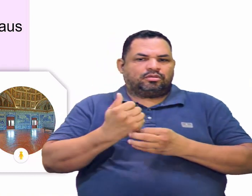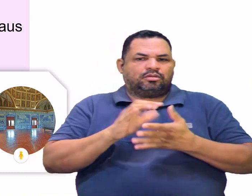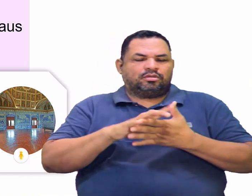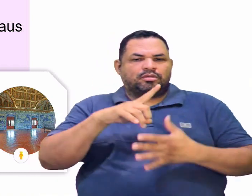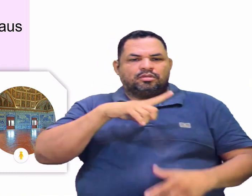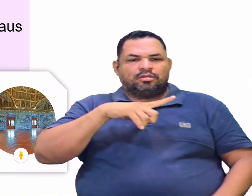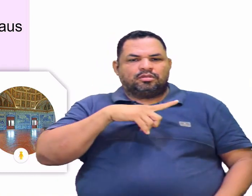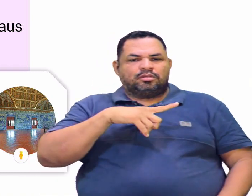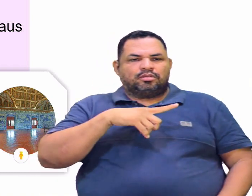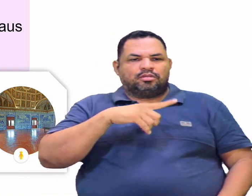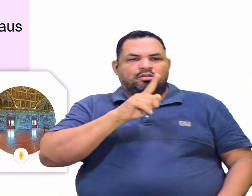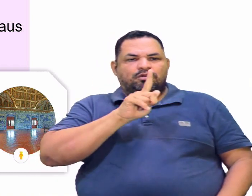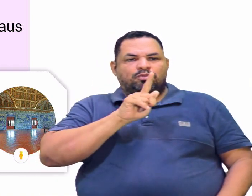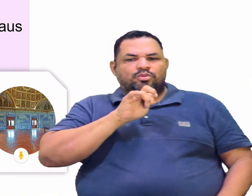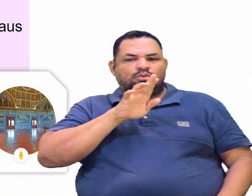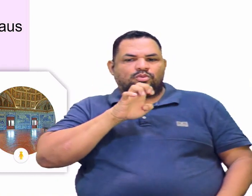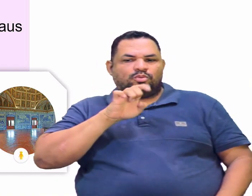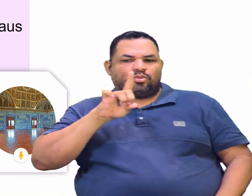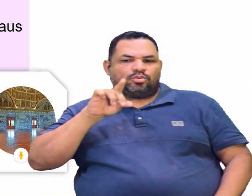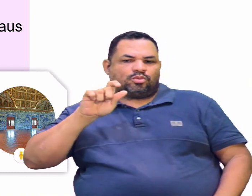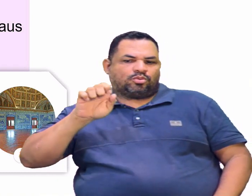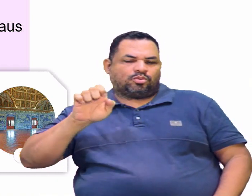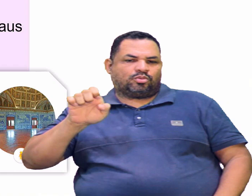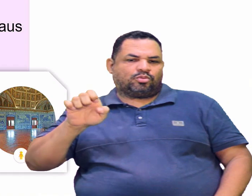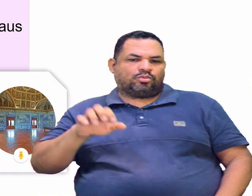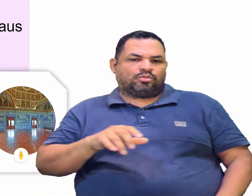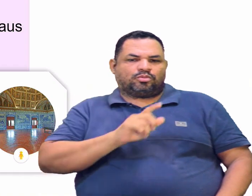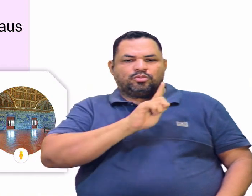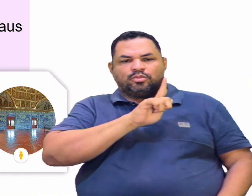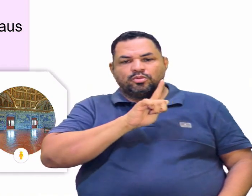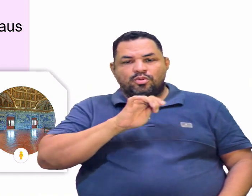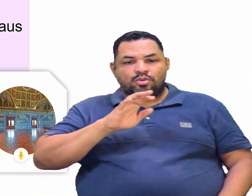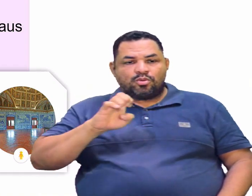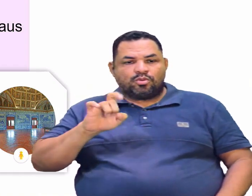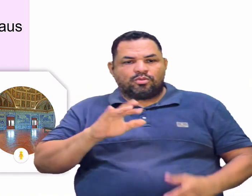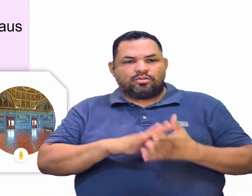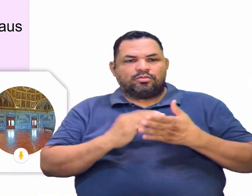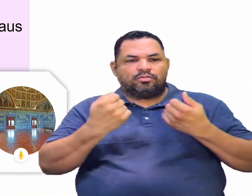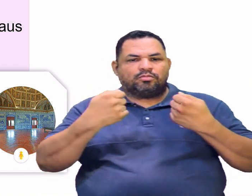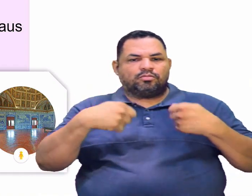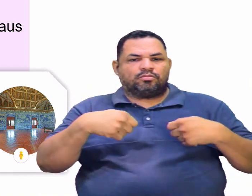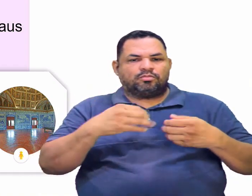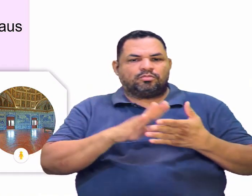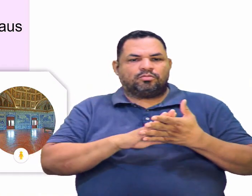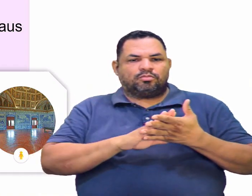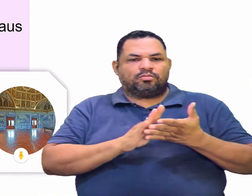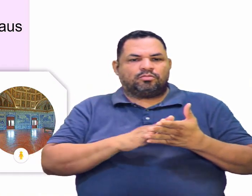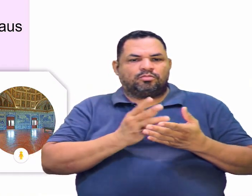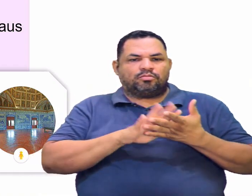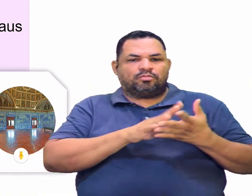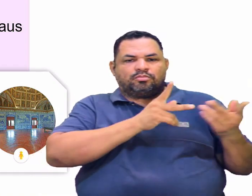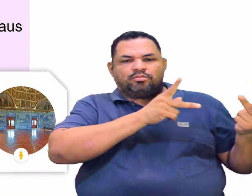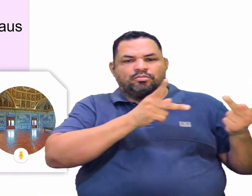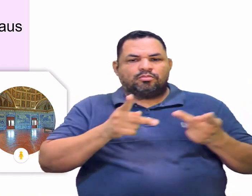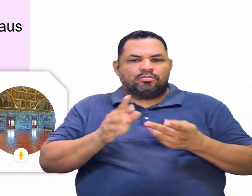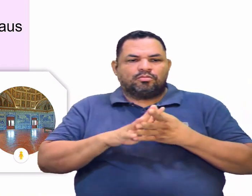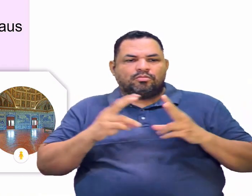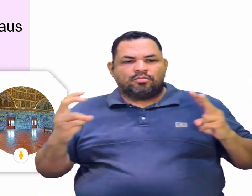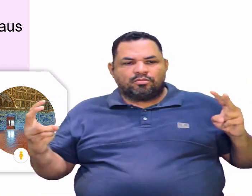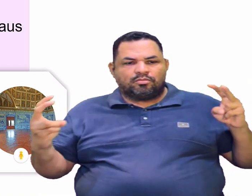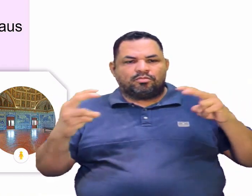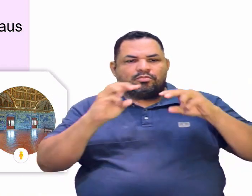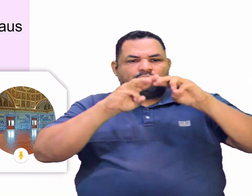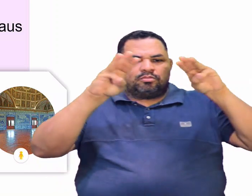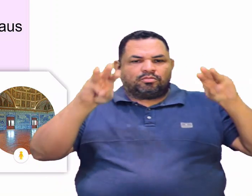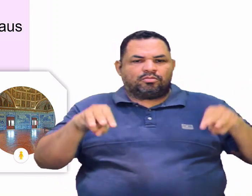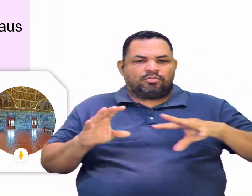pelo Google, uma ferramenta online que permite visitação virtual